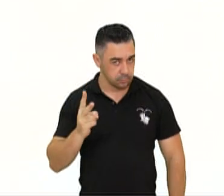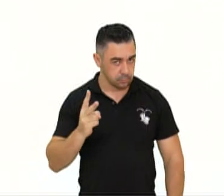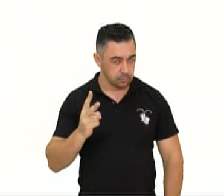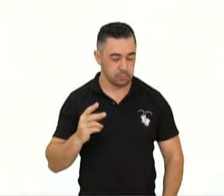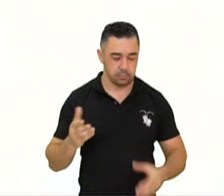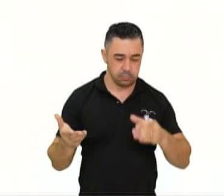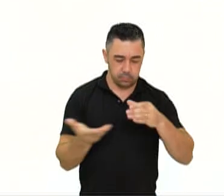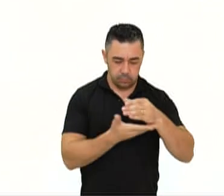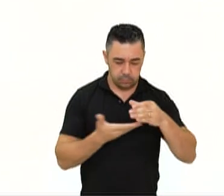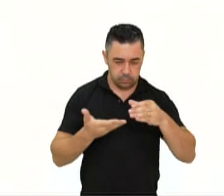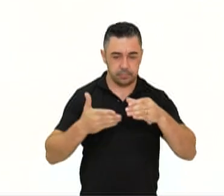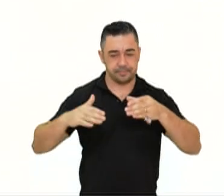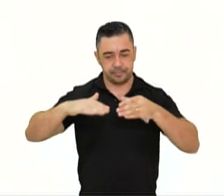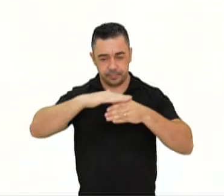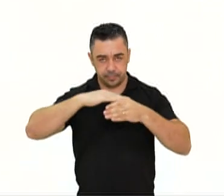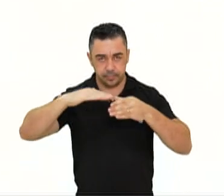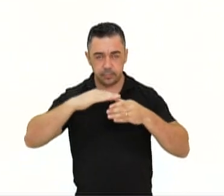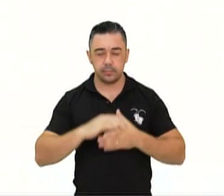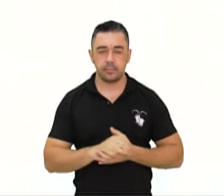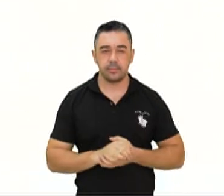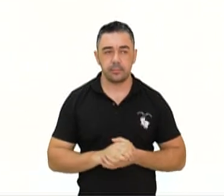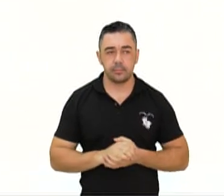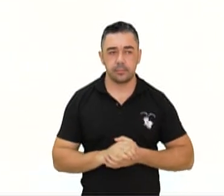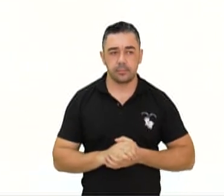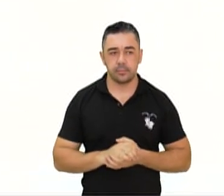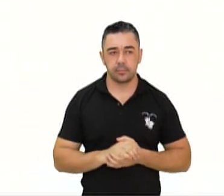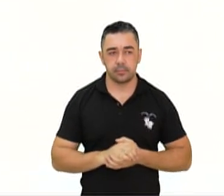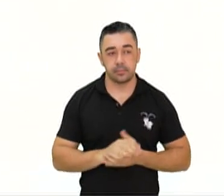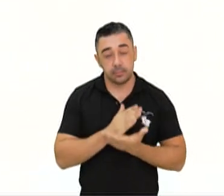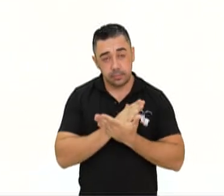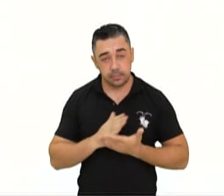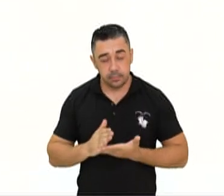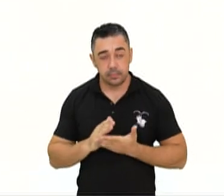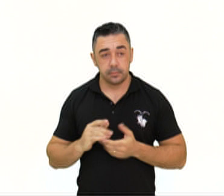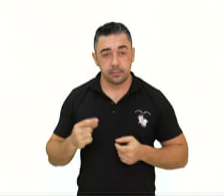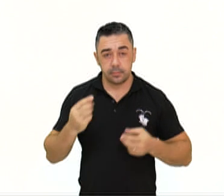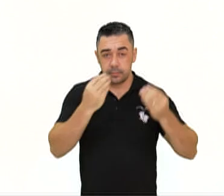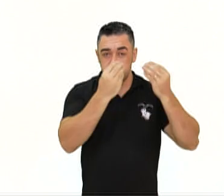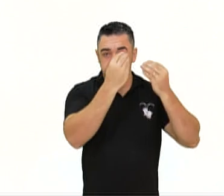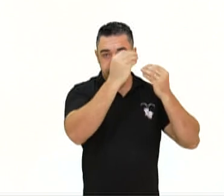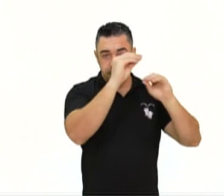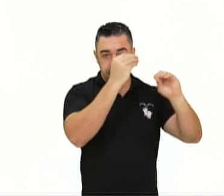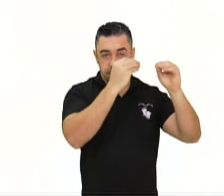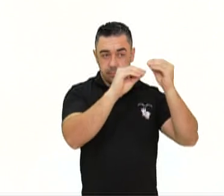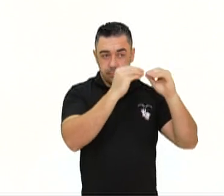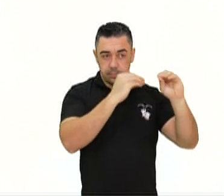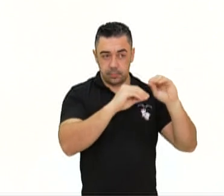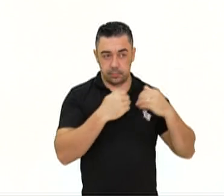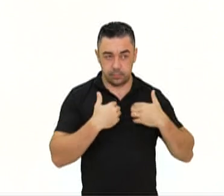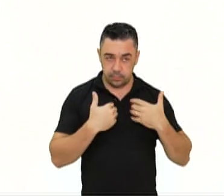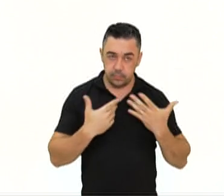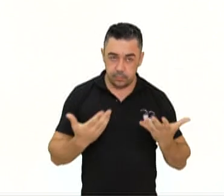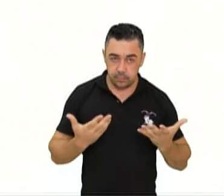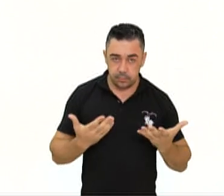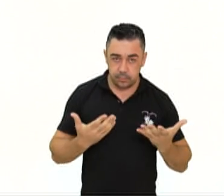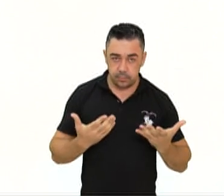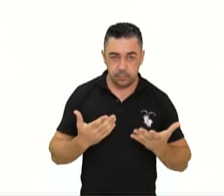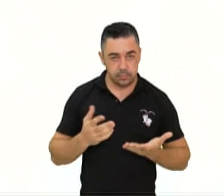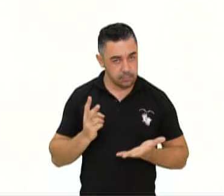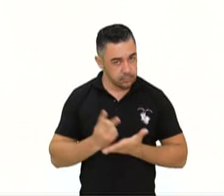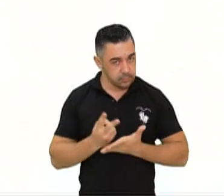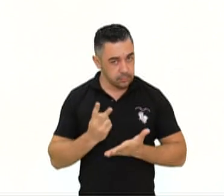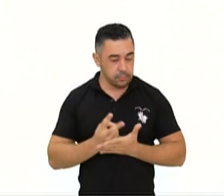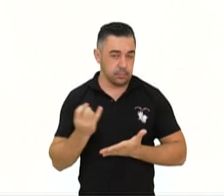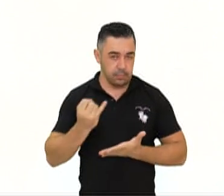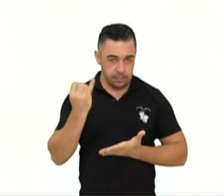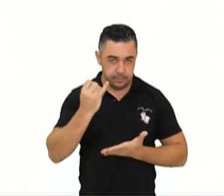base maior e base menor. Então, eu começo anotando sempre os dados daquilo que eu tenho. Eu sempre falo que é